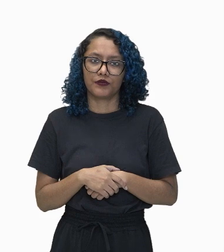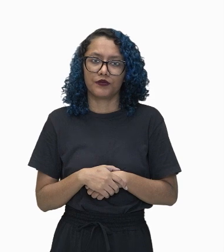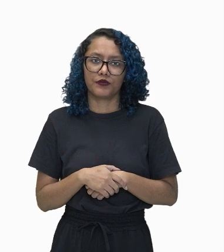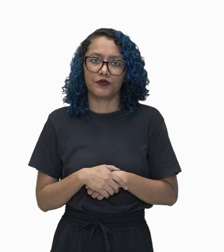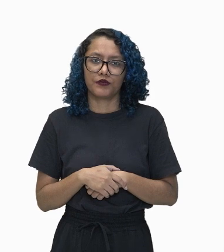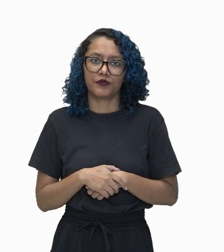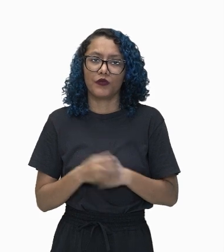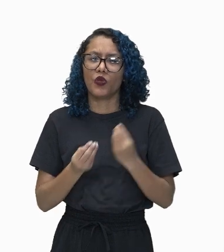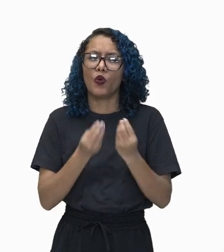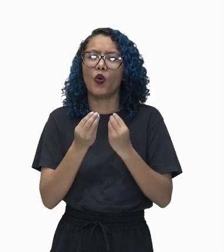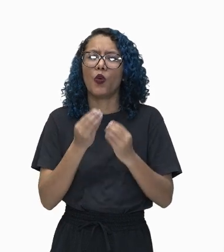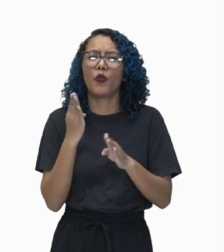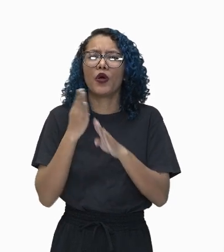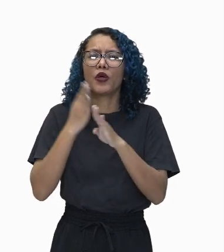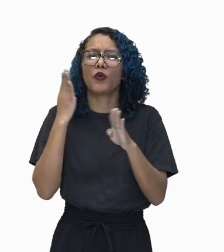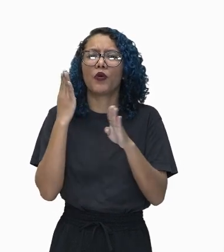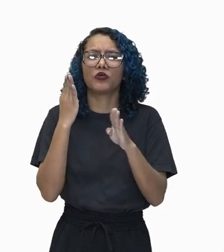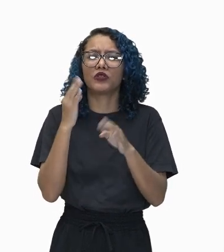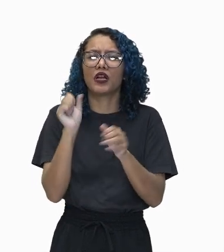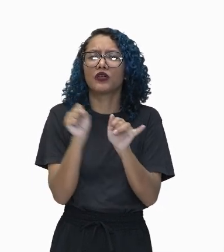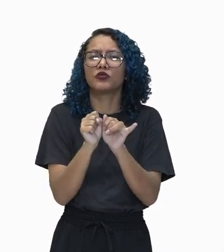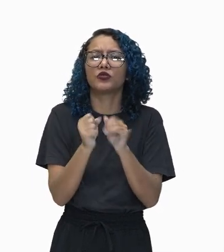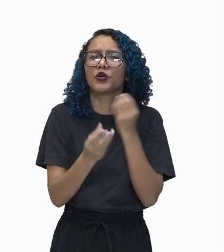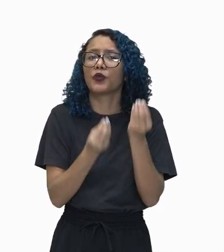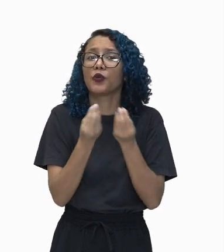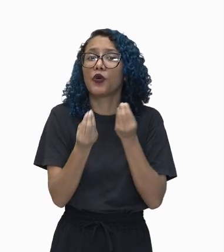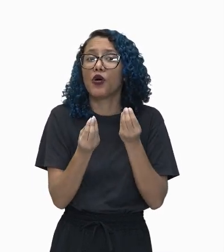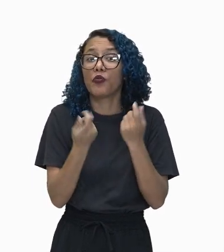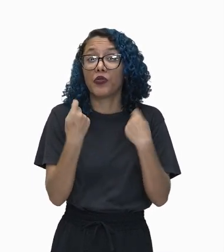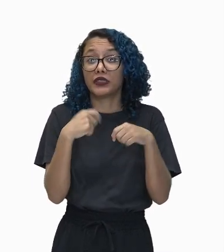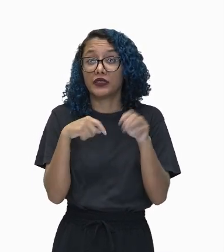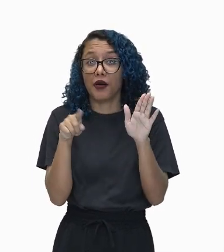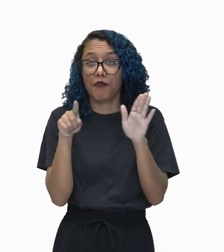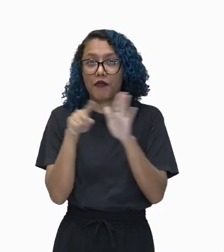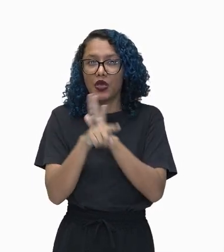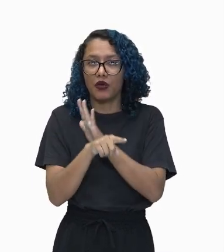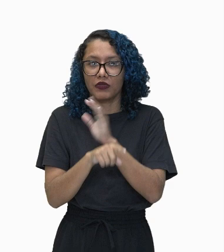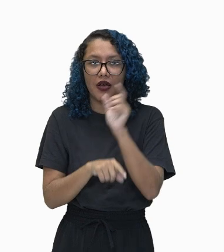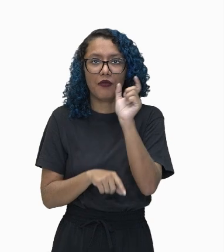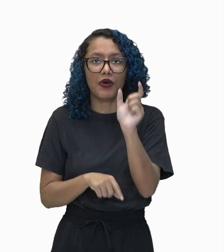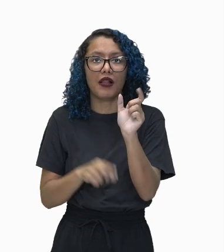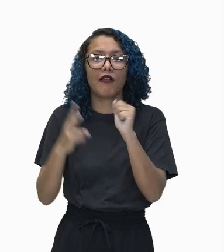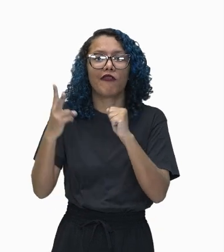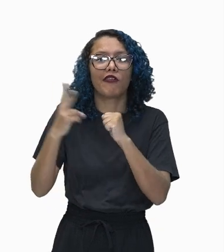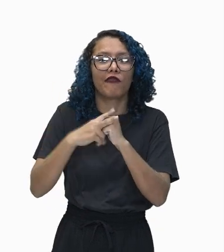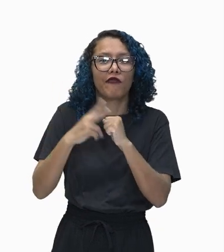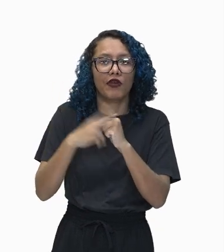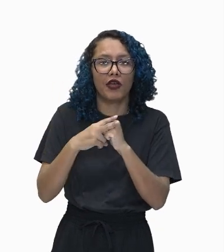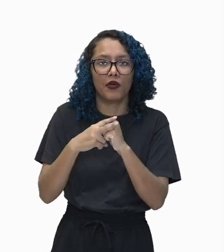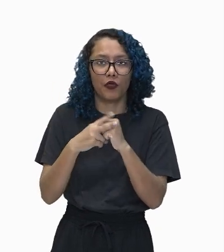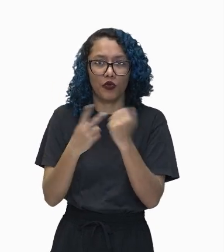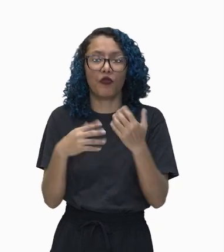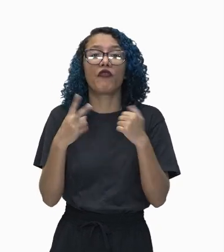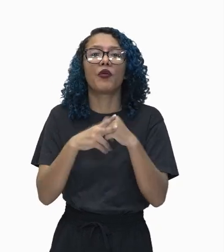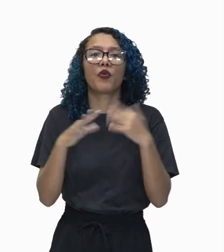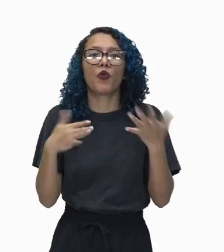o sujeito da oração? Você pergunta do verbo, não é isso? Pergunta do verbo. Temos o verbo entrar aí. Aí você vai